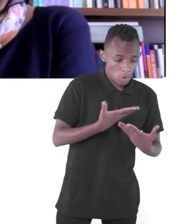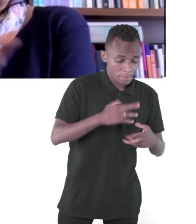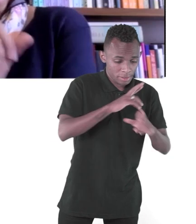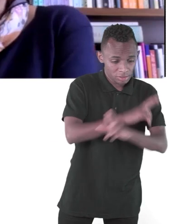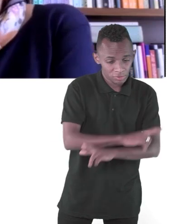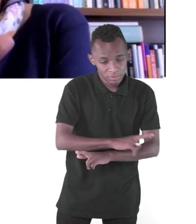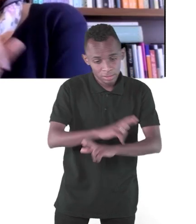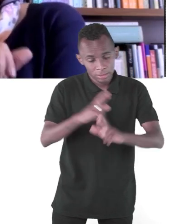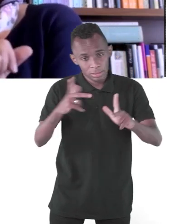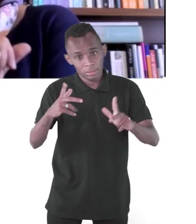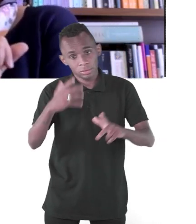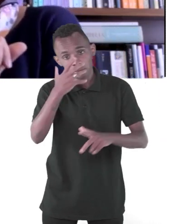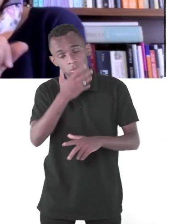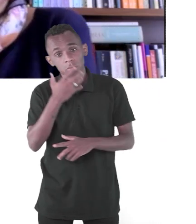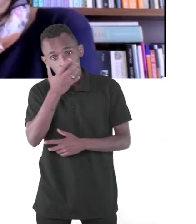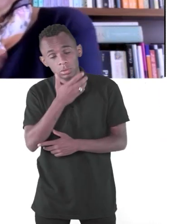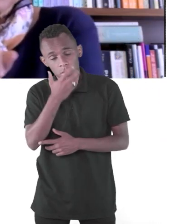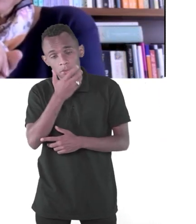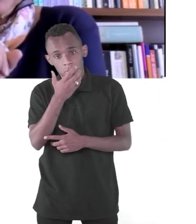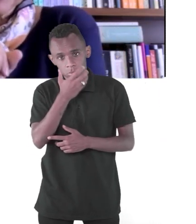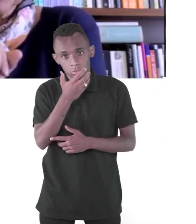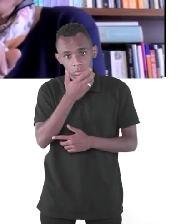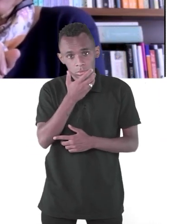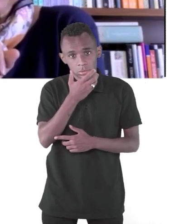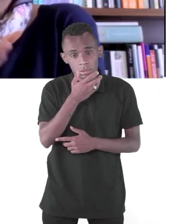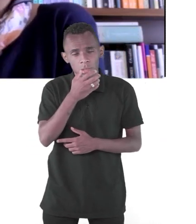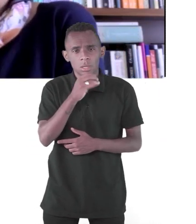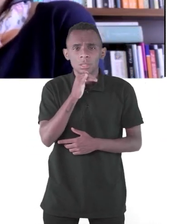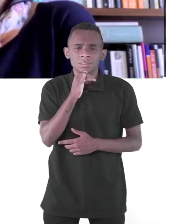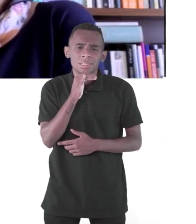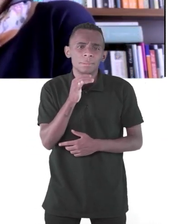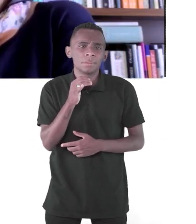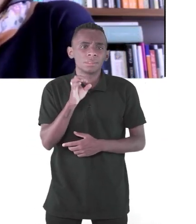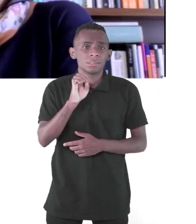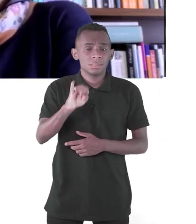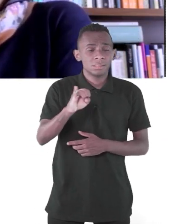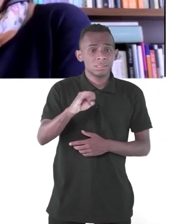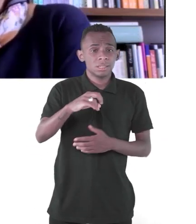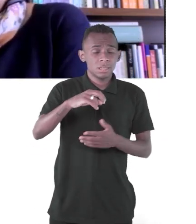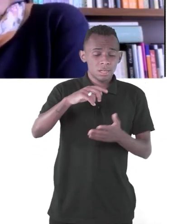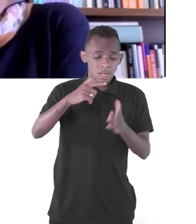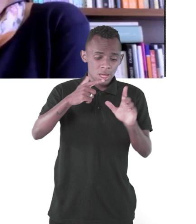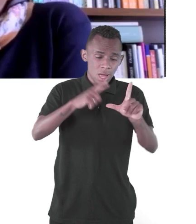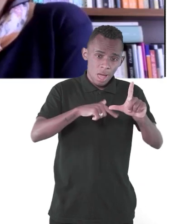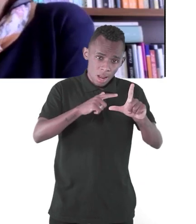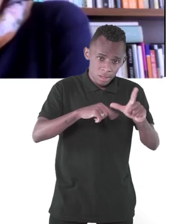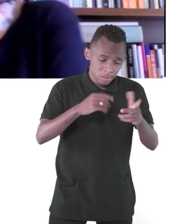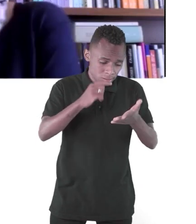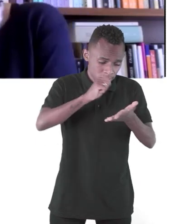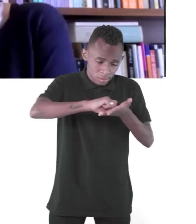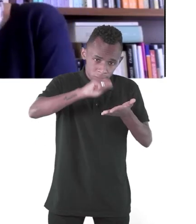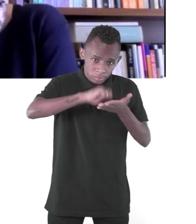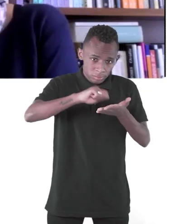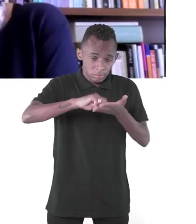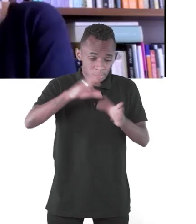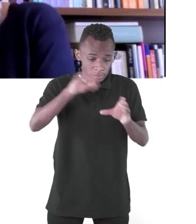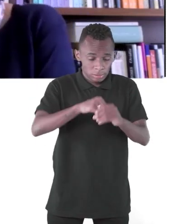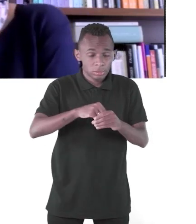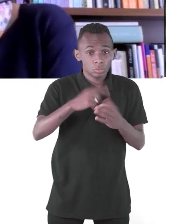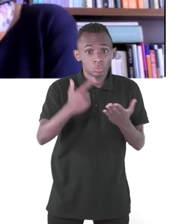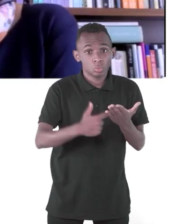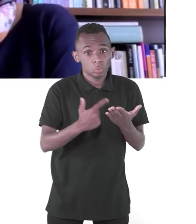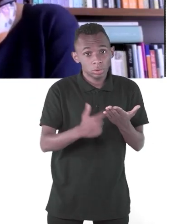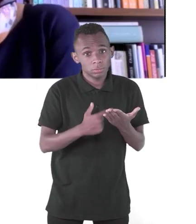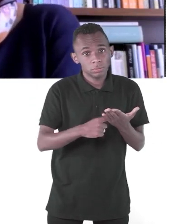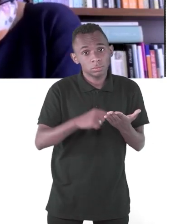Poesia. O Arnaldo Antunes me deu uma ótima resposta para essa pergunta. Se a sua letra está num livro, se o